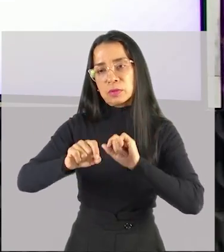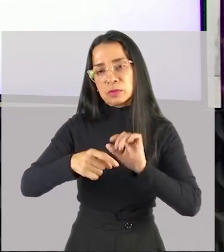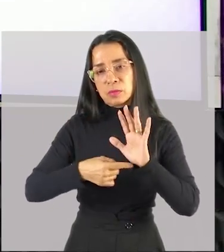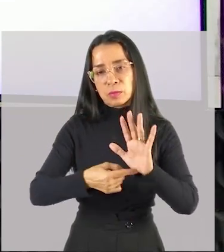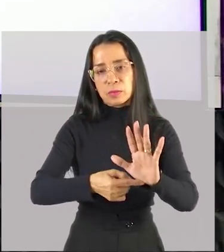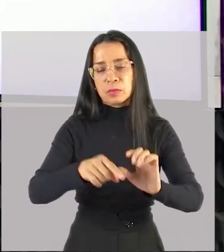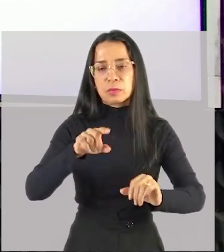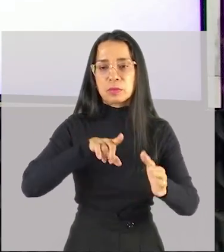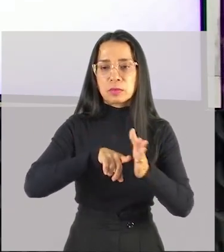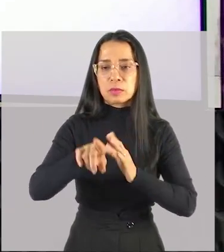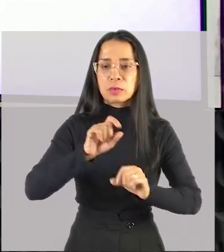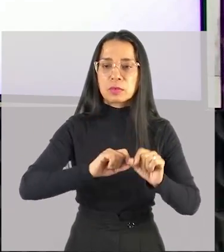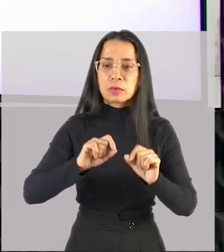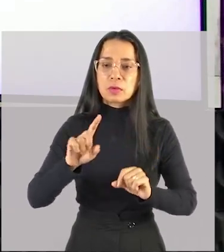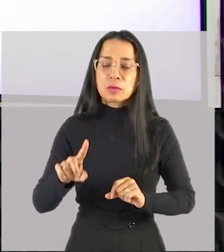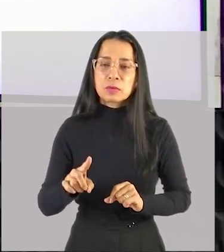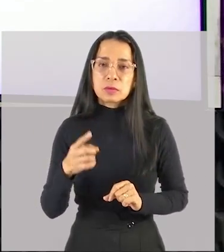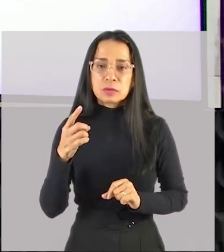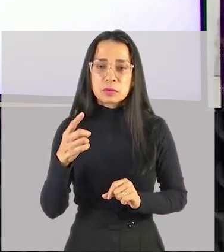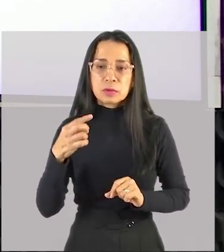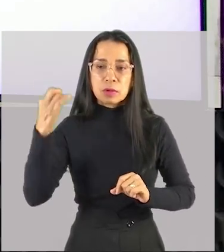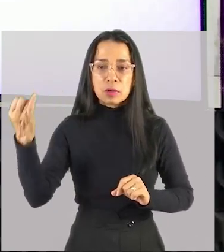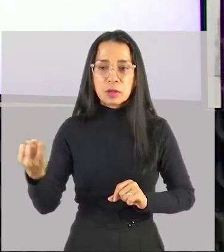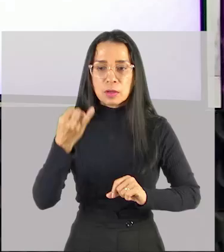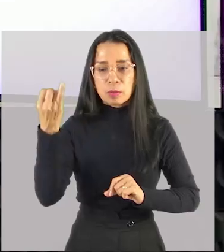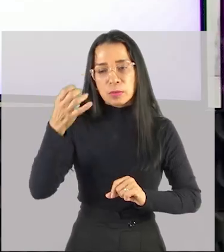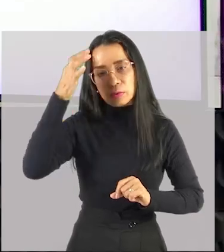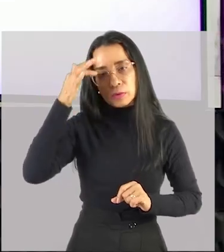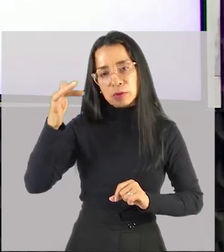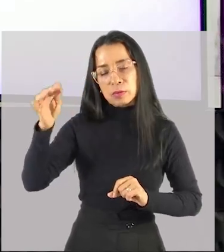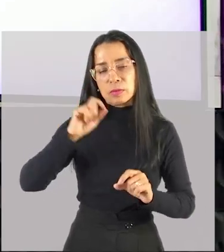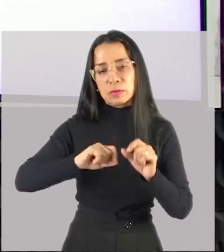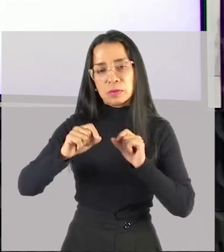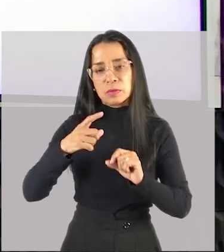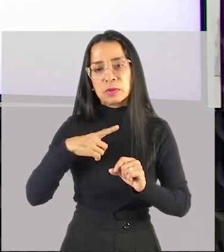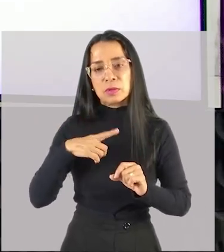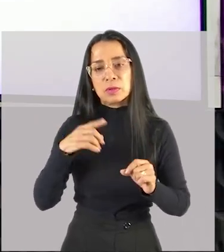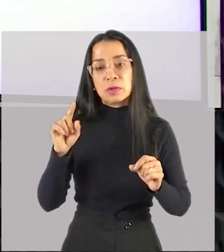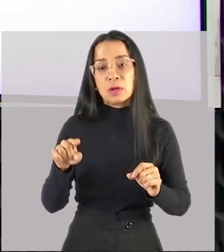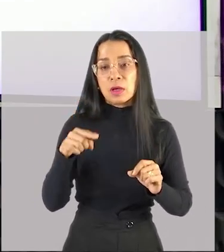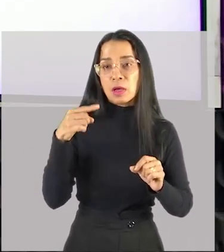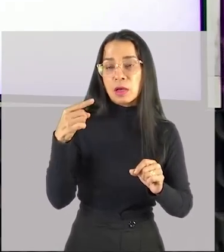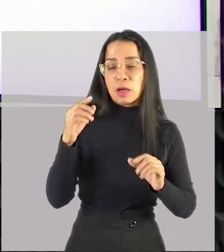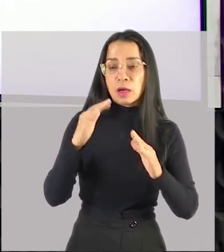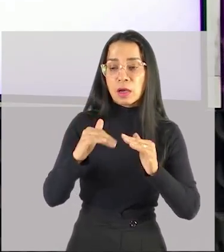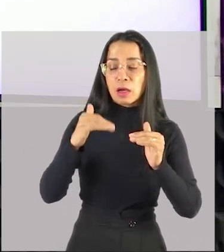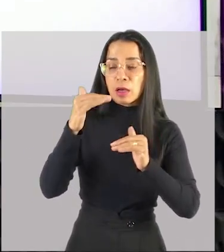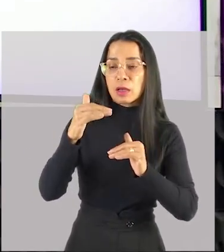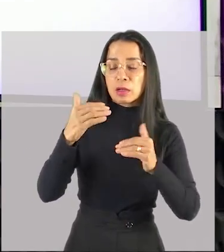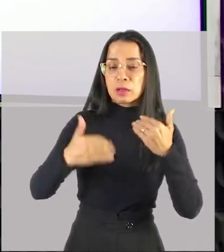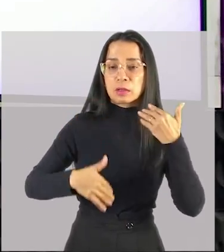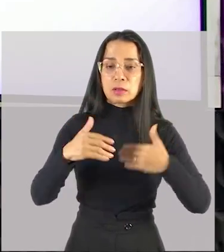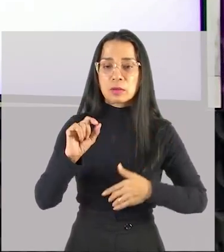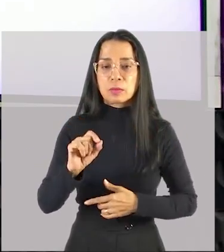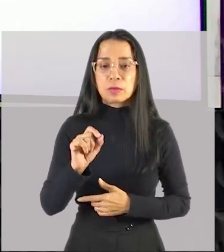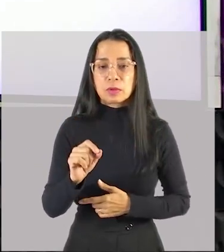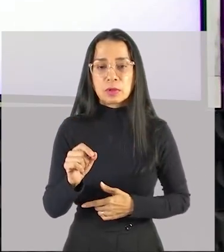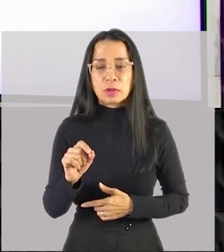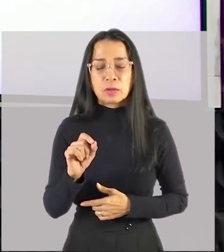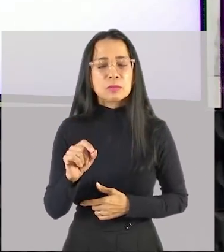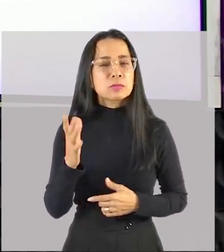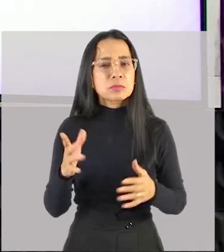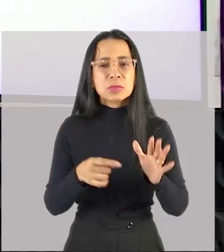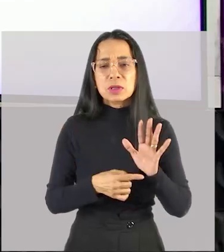uma questão de extrema relevância filosófica que inclui, além do corpo, o quê? O que ele está trazendo aqui